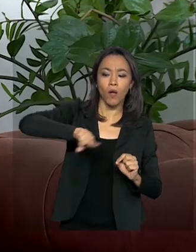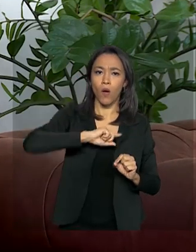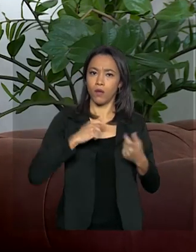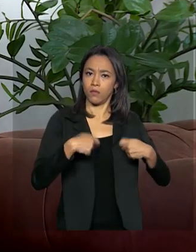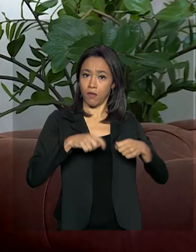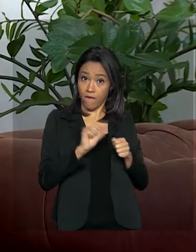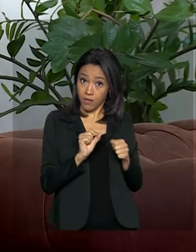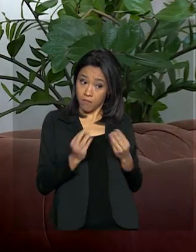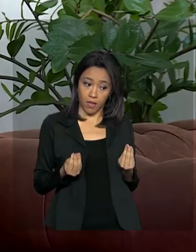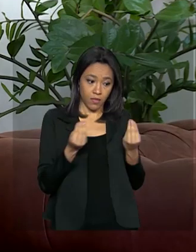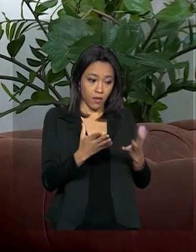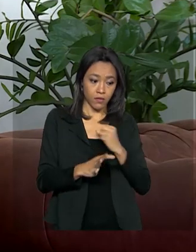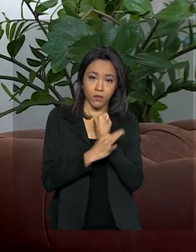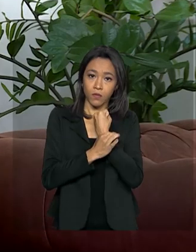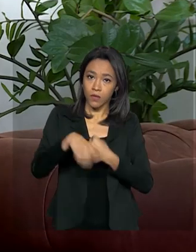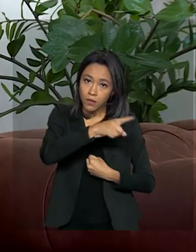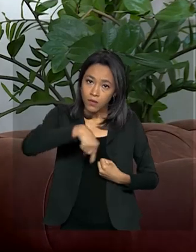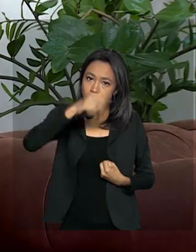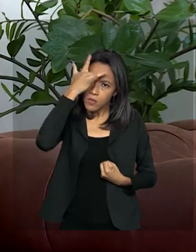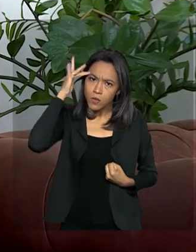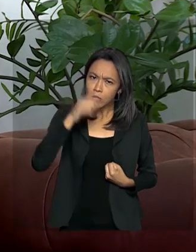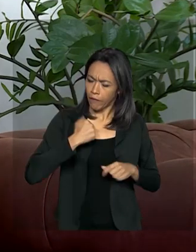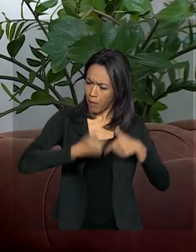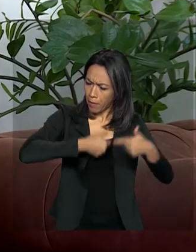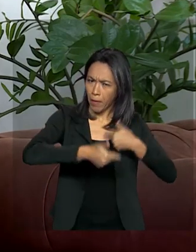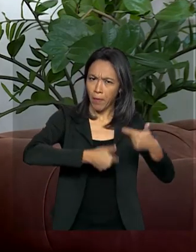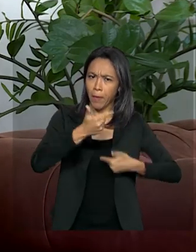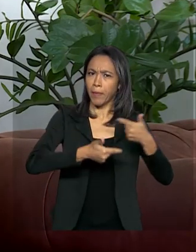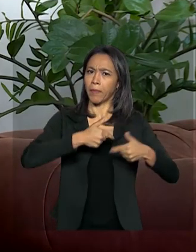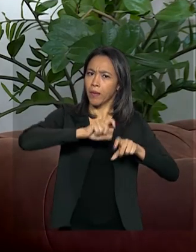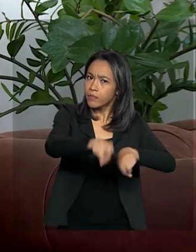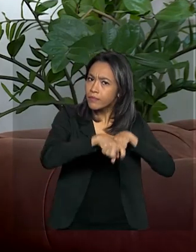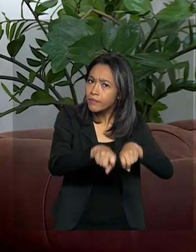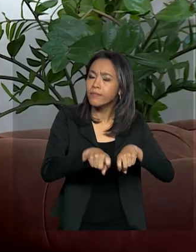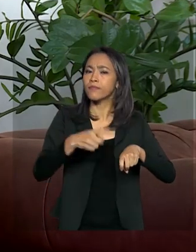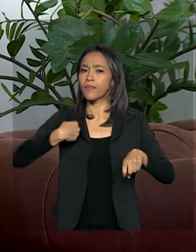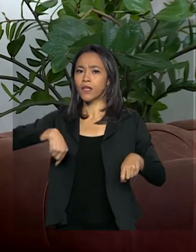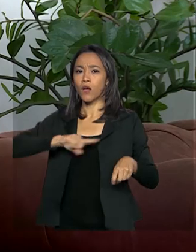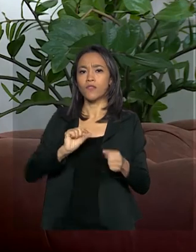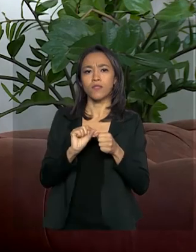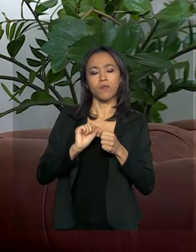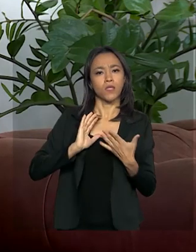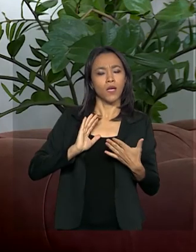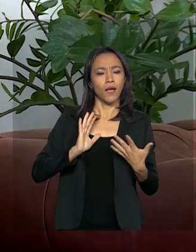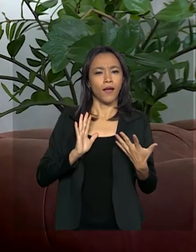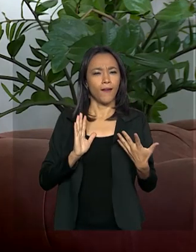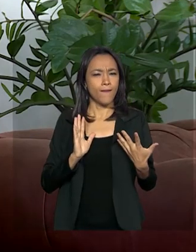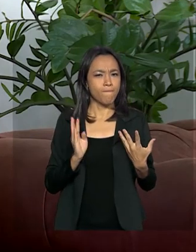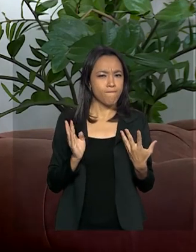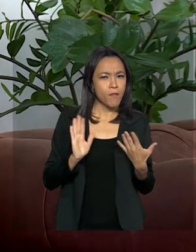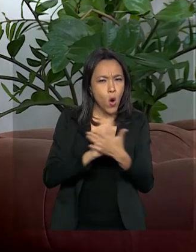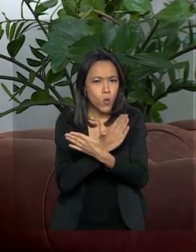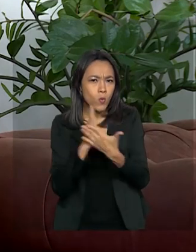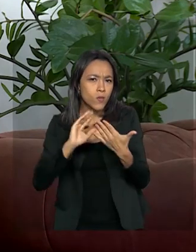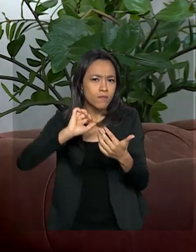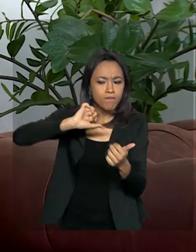fazer para dar segurança às pessoas que estavam trabalhando e fizemos alguma alguma algumas